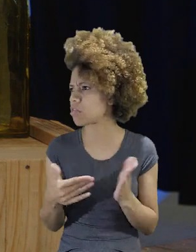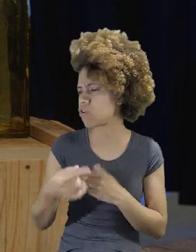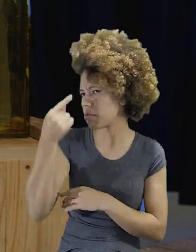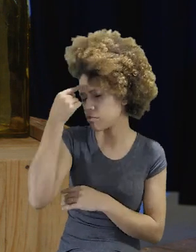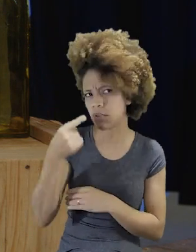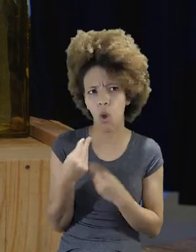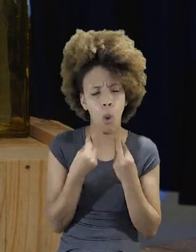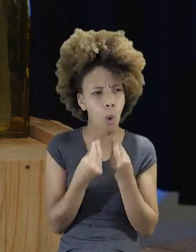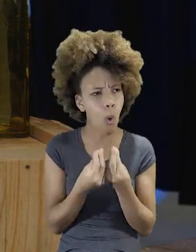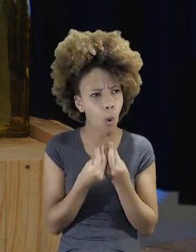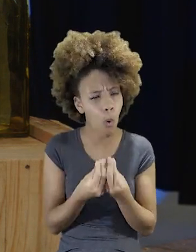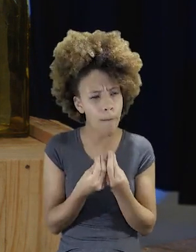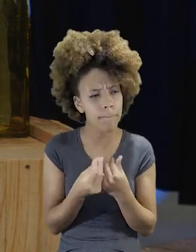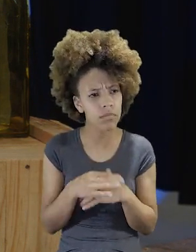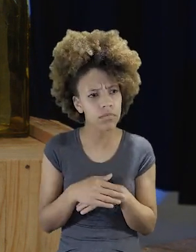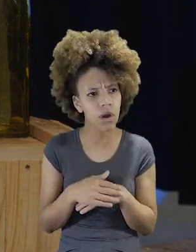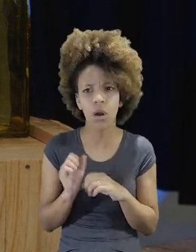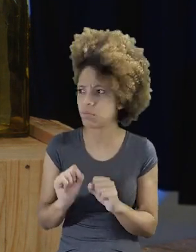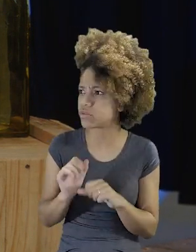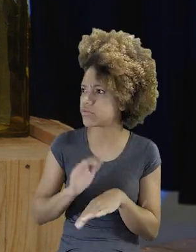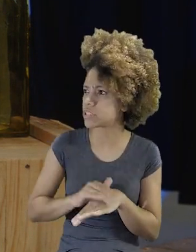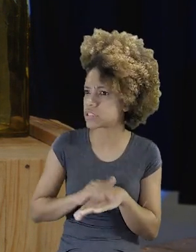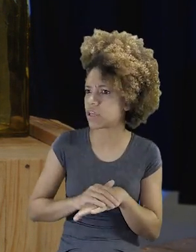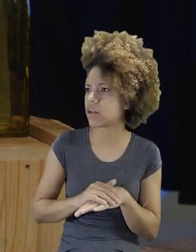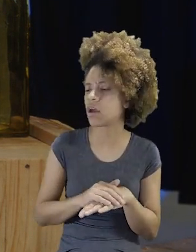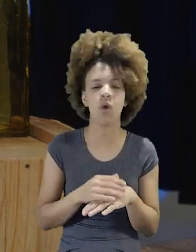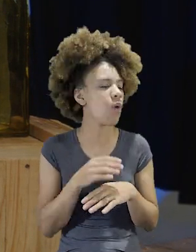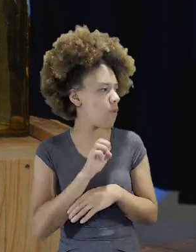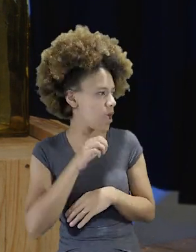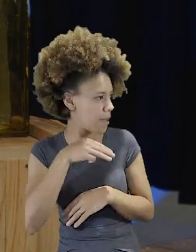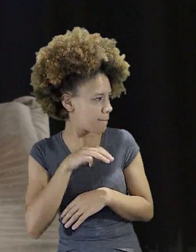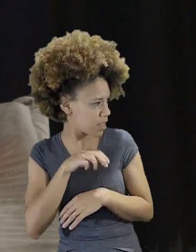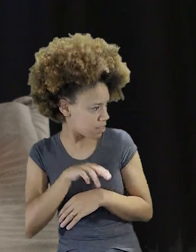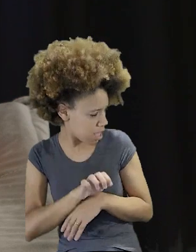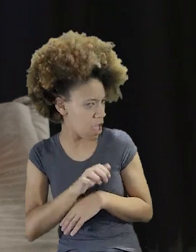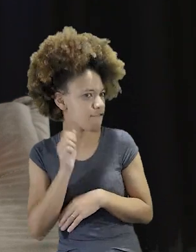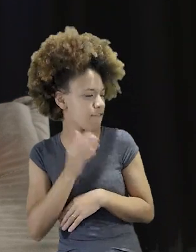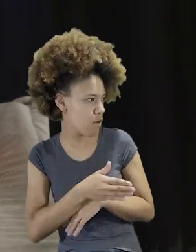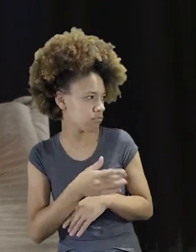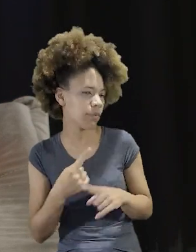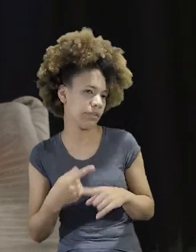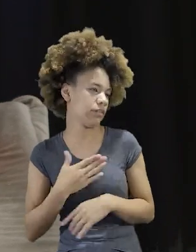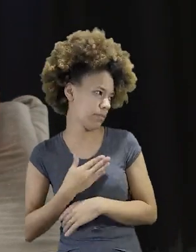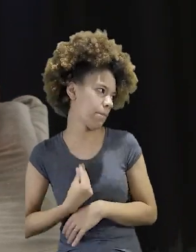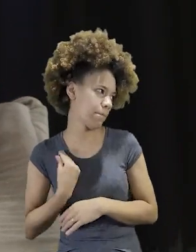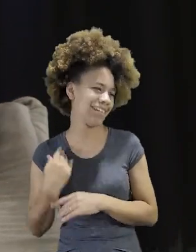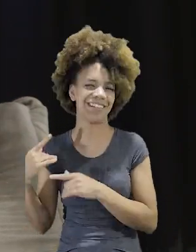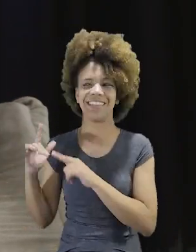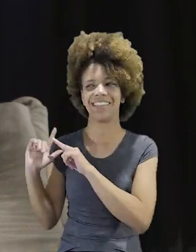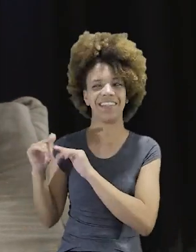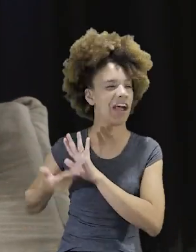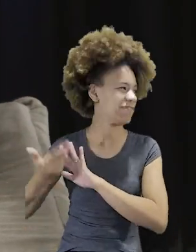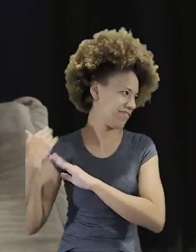eu tenho até hoje eu penso eu como os caras puderam ter feito esses dias é muito porque eu vejo